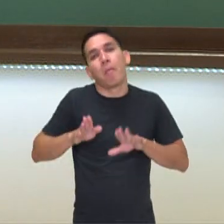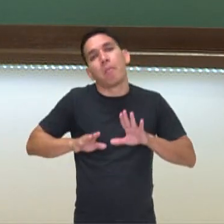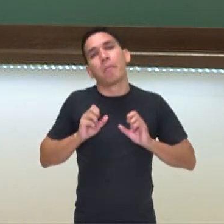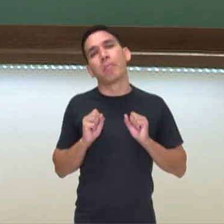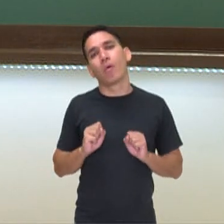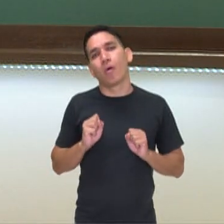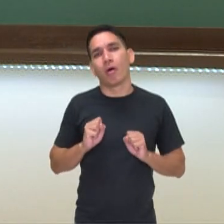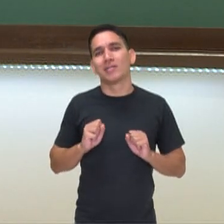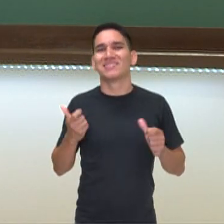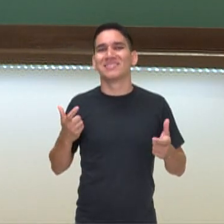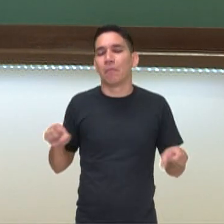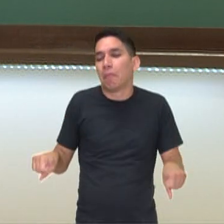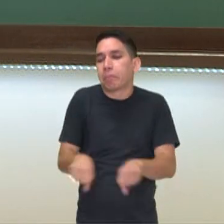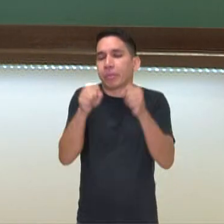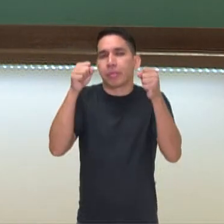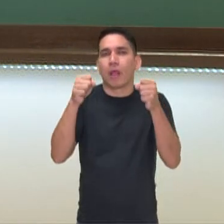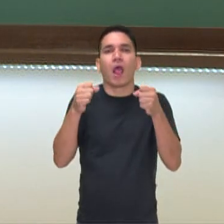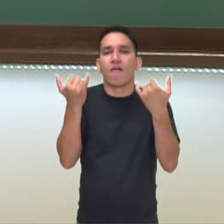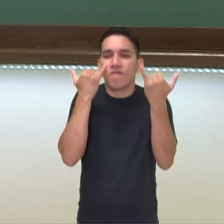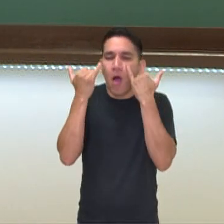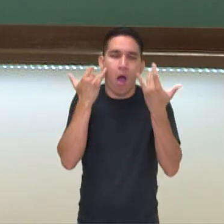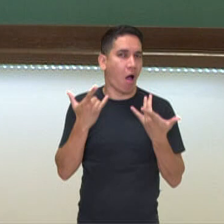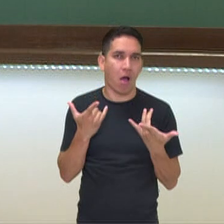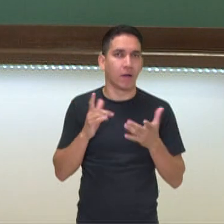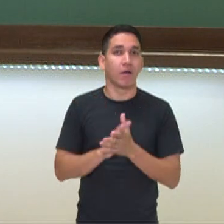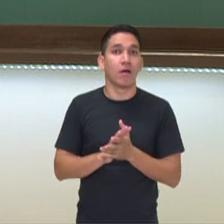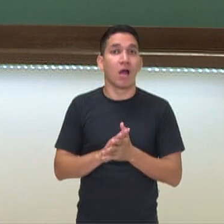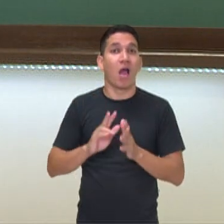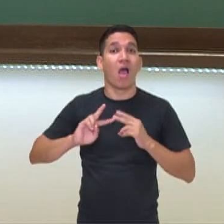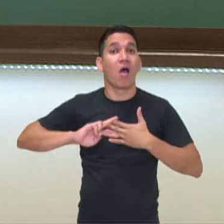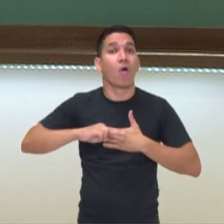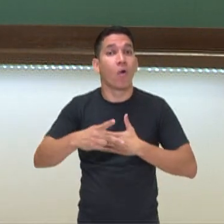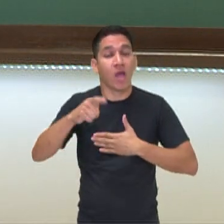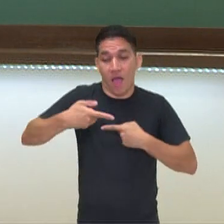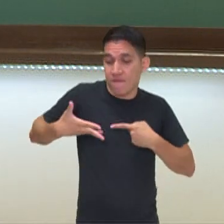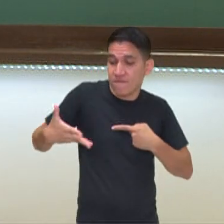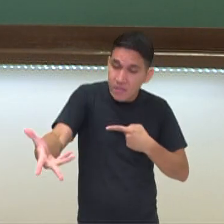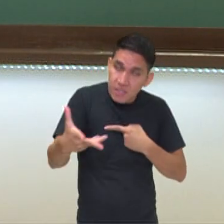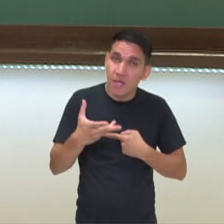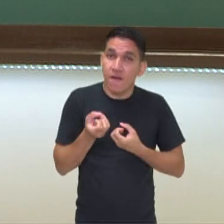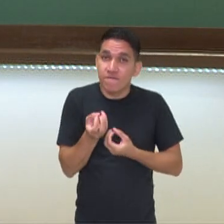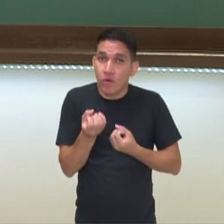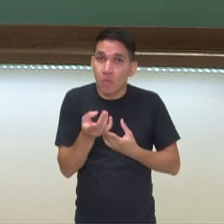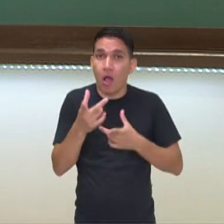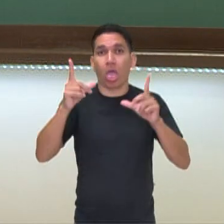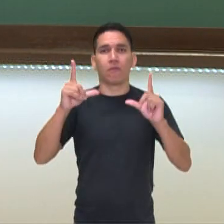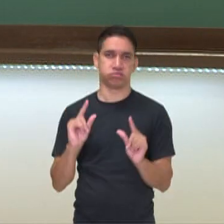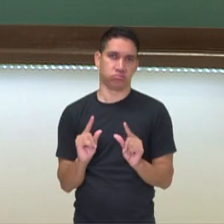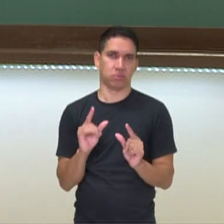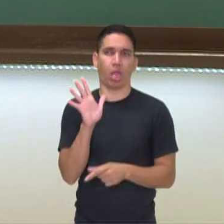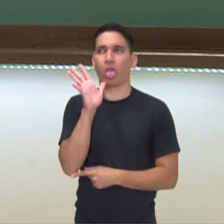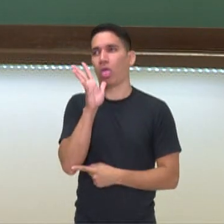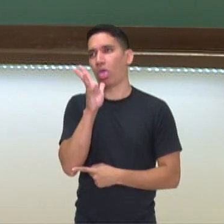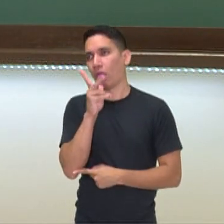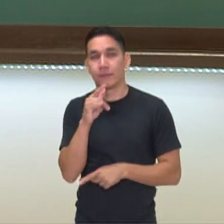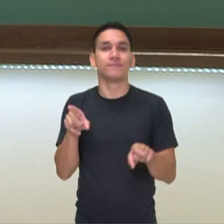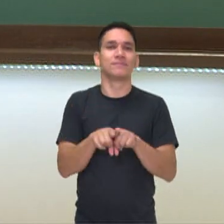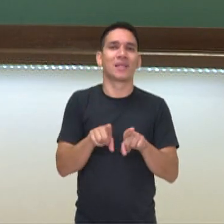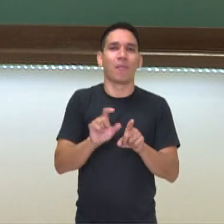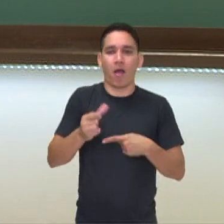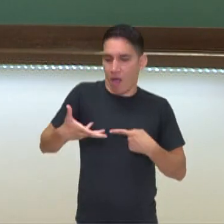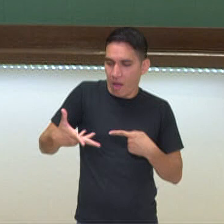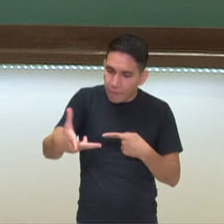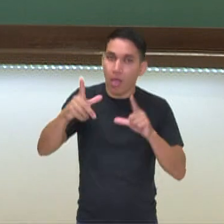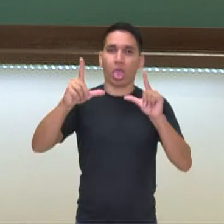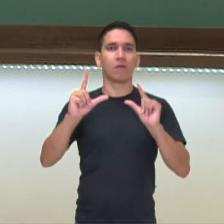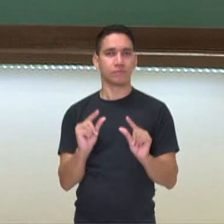diretamente a circulação de informações, fazendo com que a velocidade dessas informações seja um pouco menor. Além da velocidade ser menor,